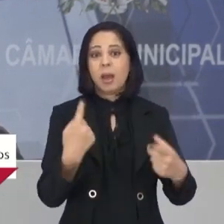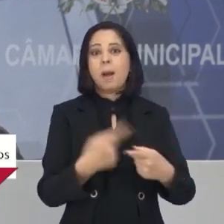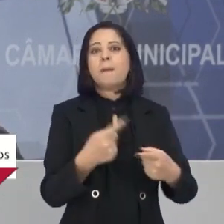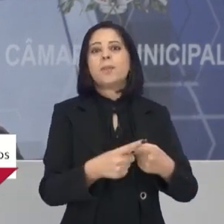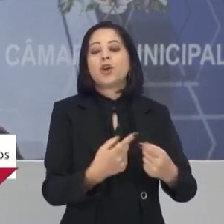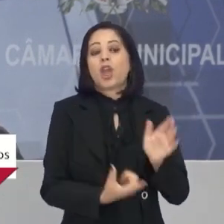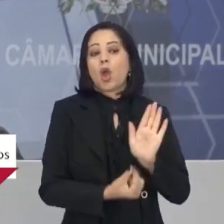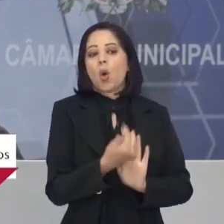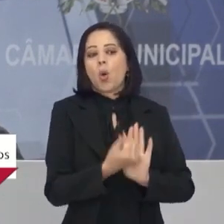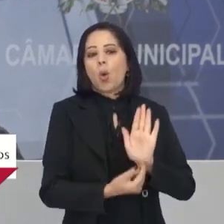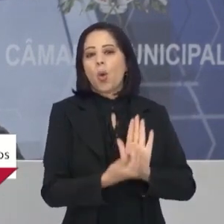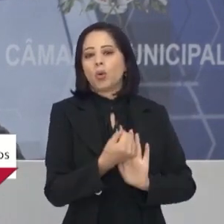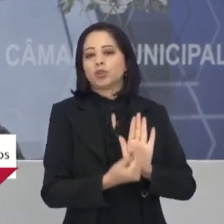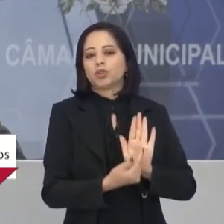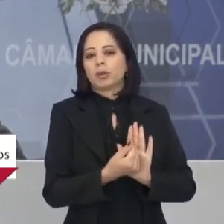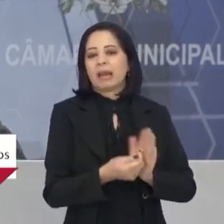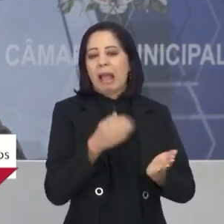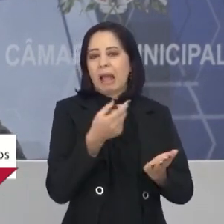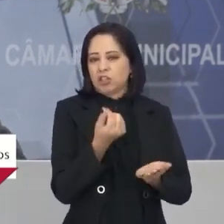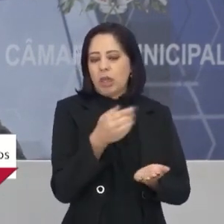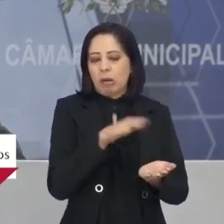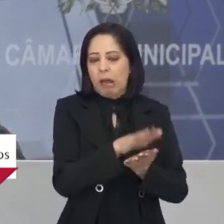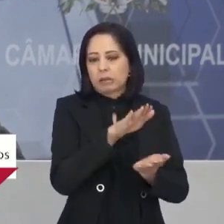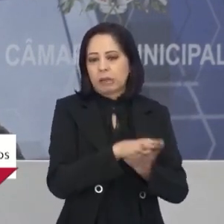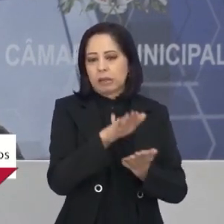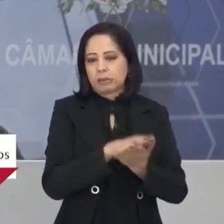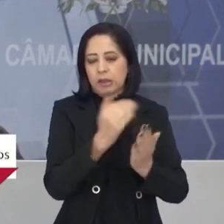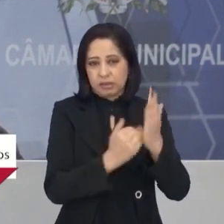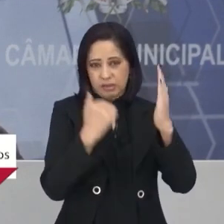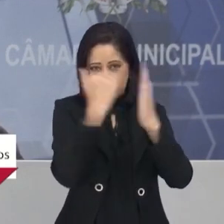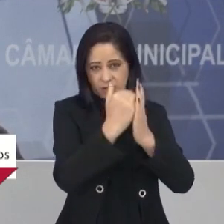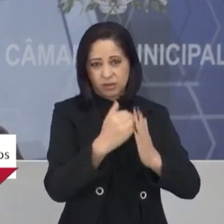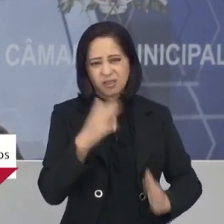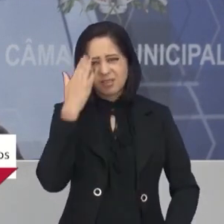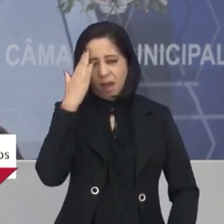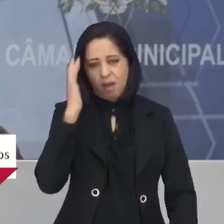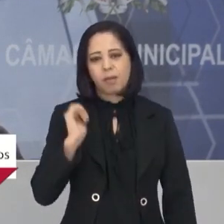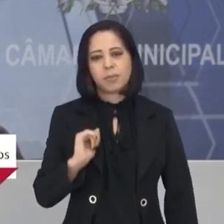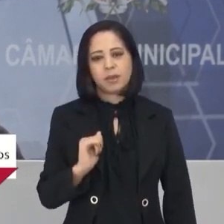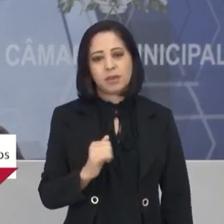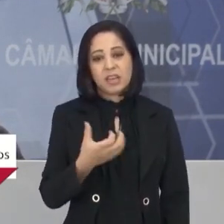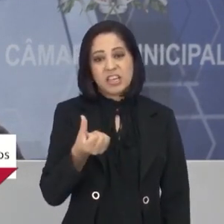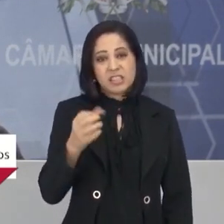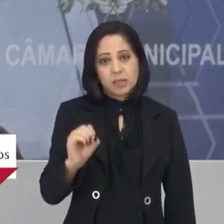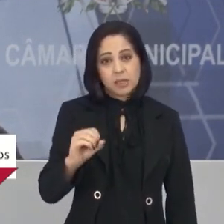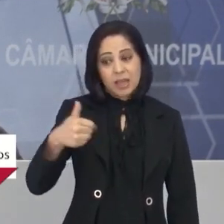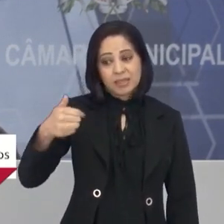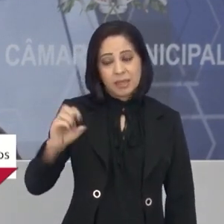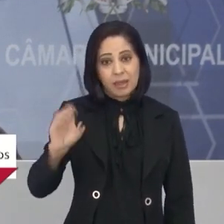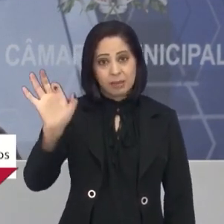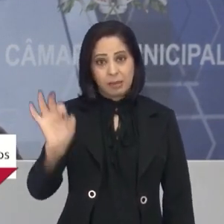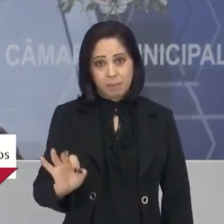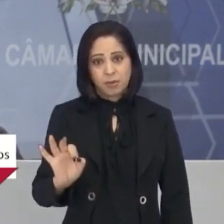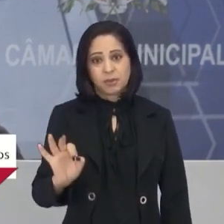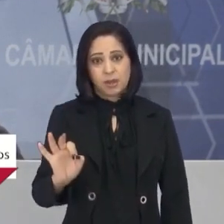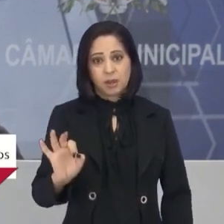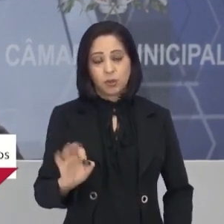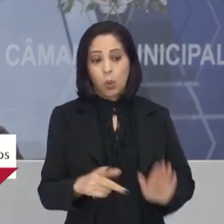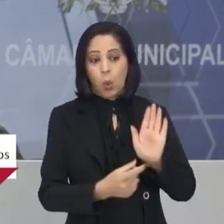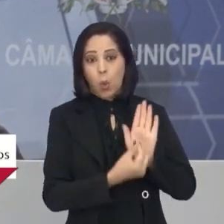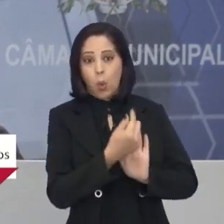orçamentária ou seja sabe que ess decretos de alteração suplementação redução em 60 70% de do